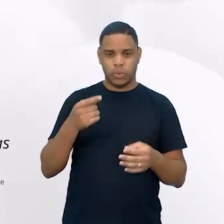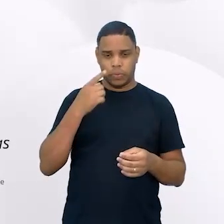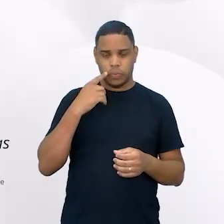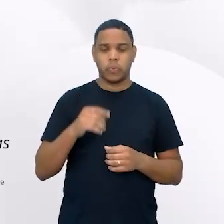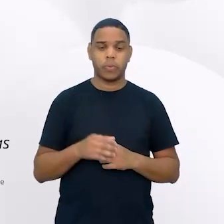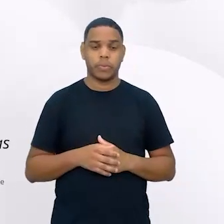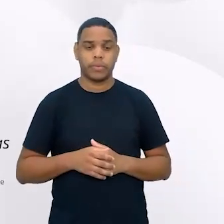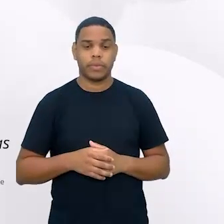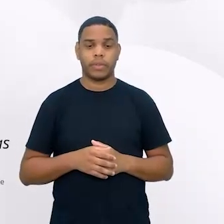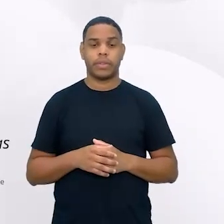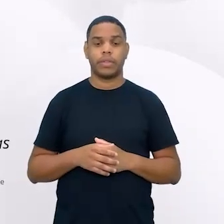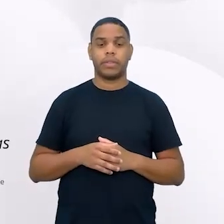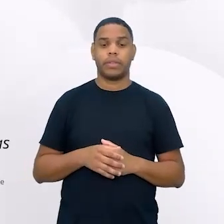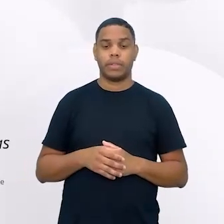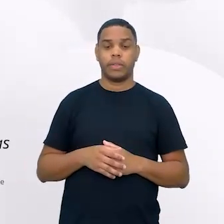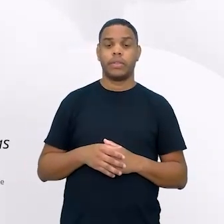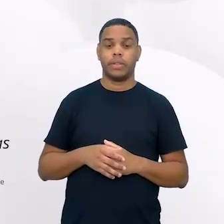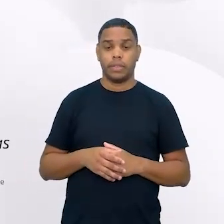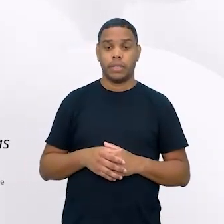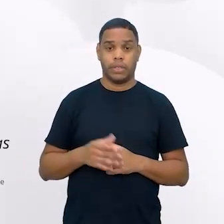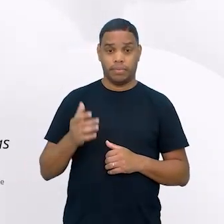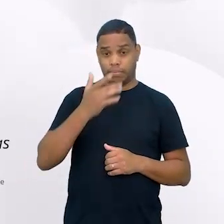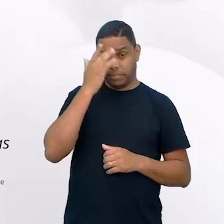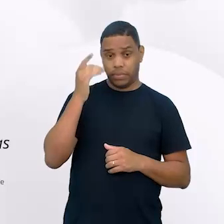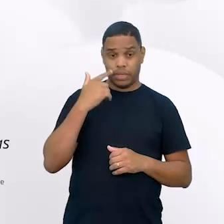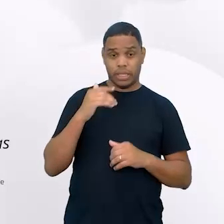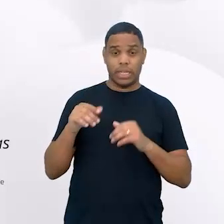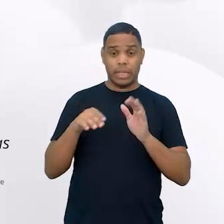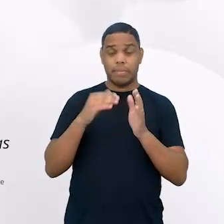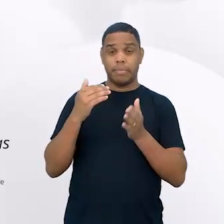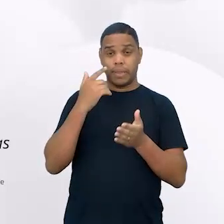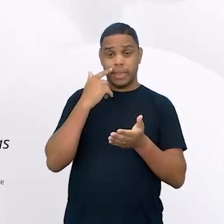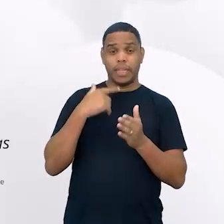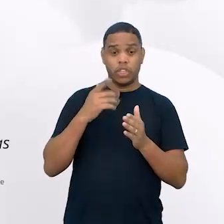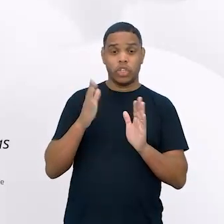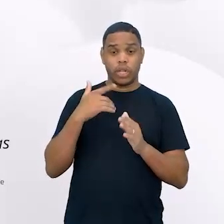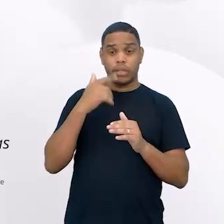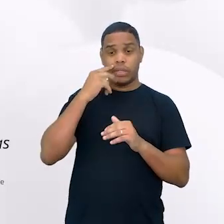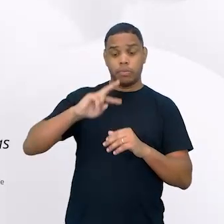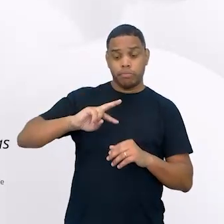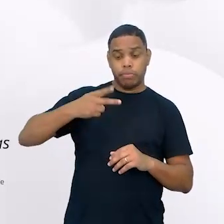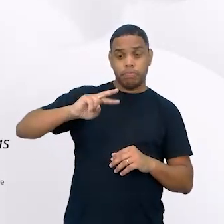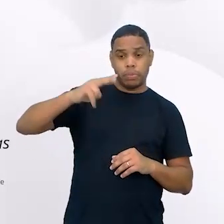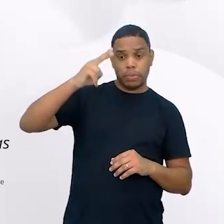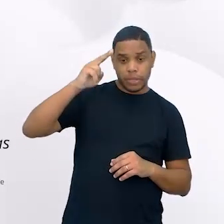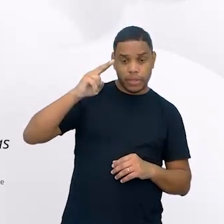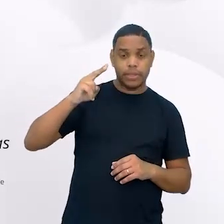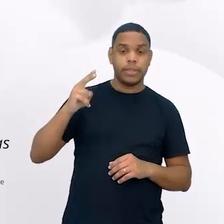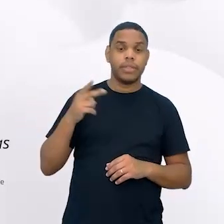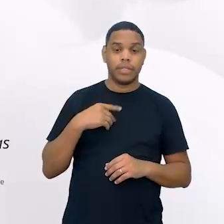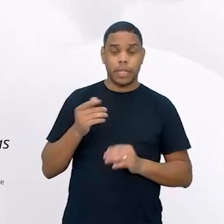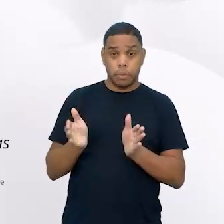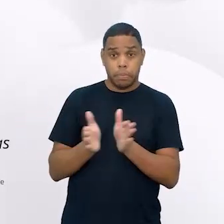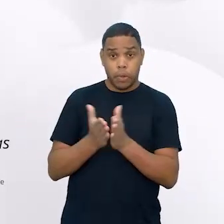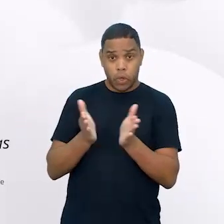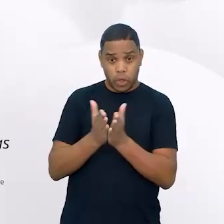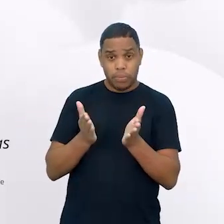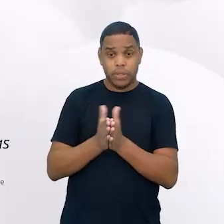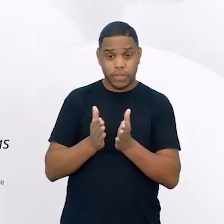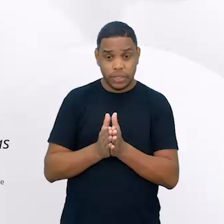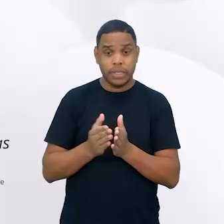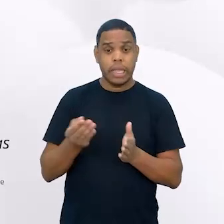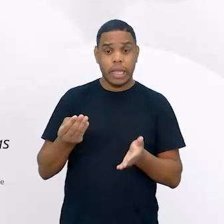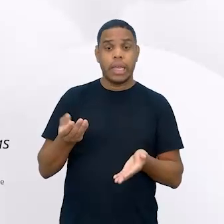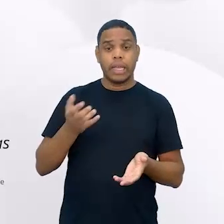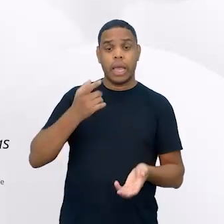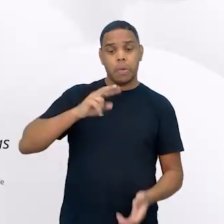interessante. A classe média aspira a chegar ao topo. E a classe menos favorecida aspira a virar